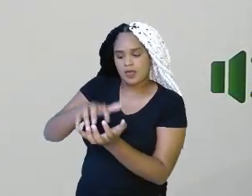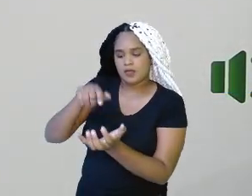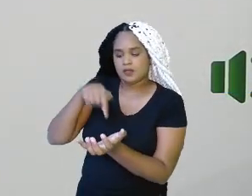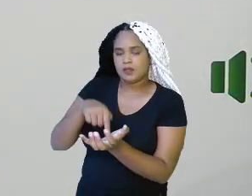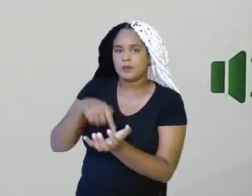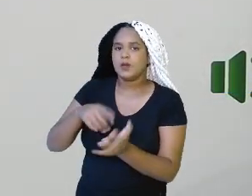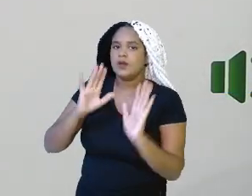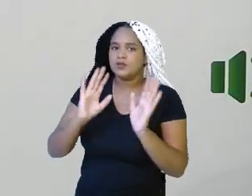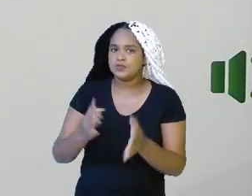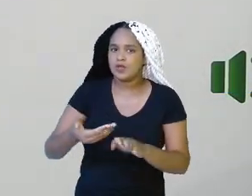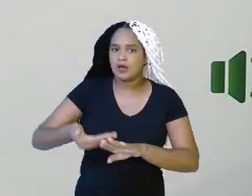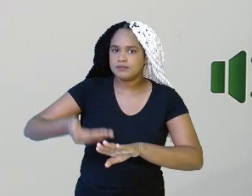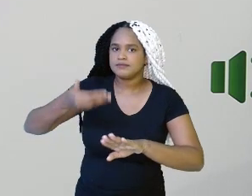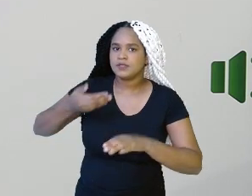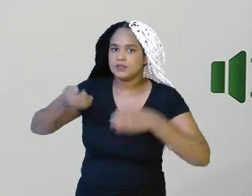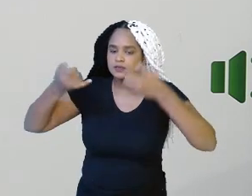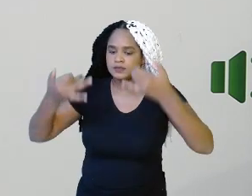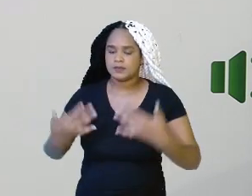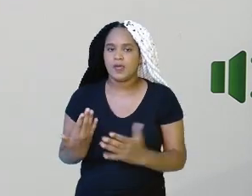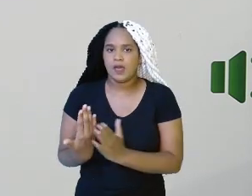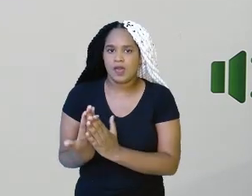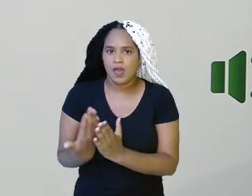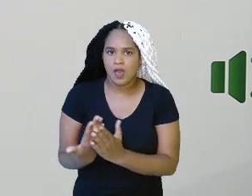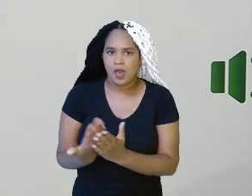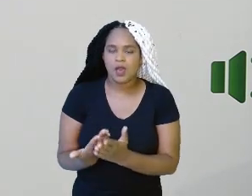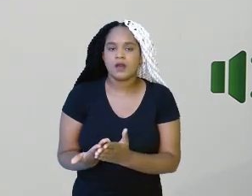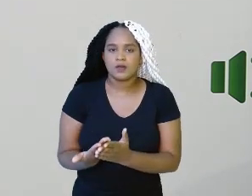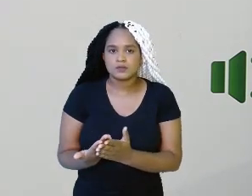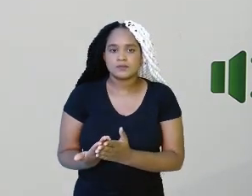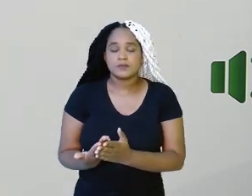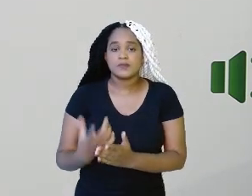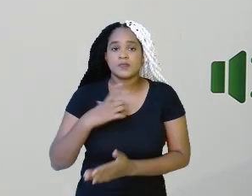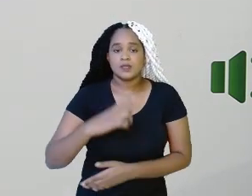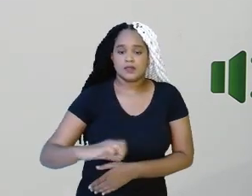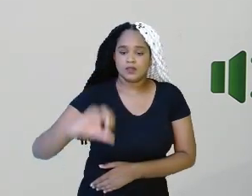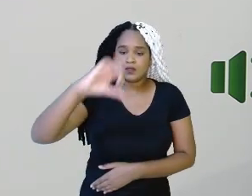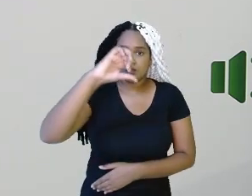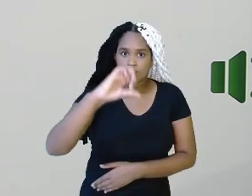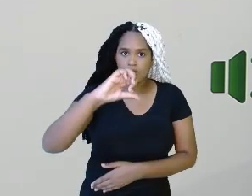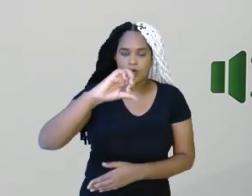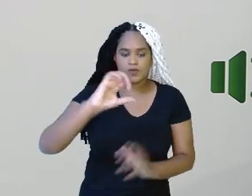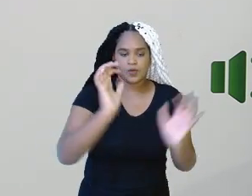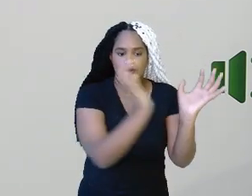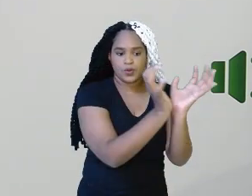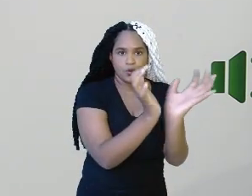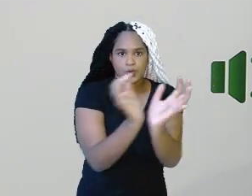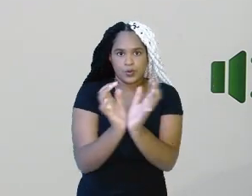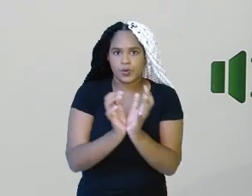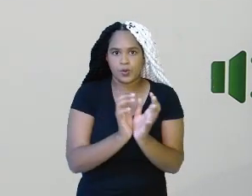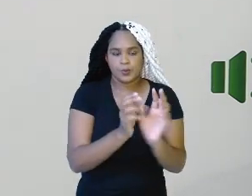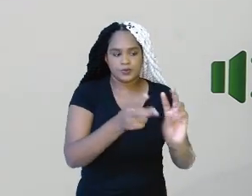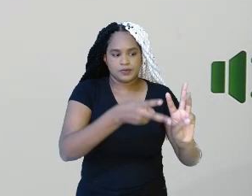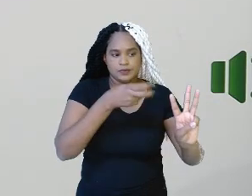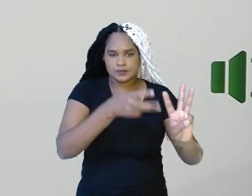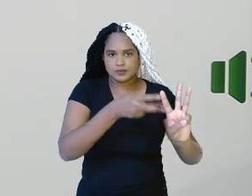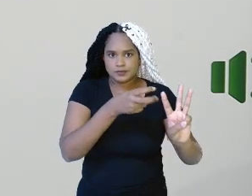gente conheceu lá no comecinho da nossa aula, ele conta com 9 tribos indígenas. Então, como é que estão